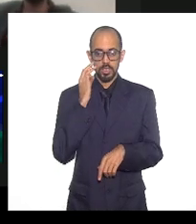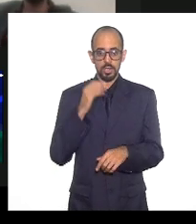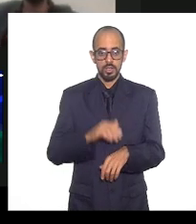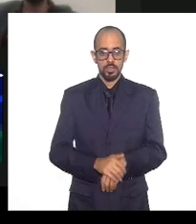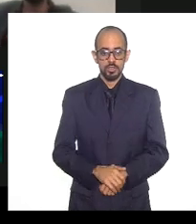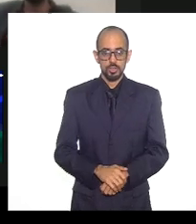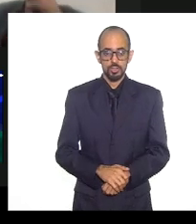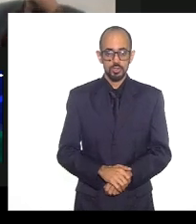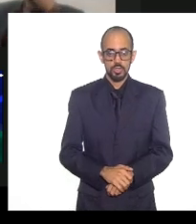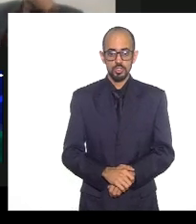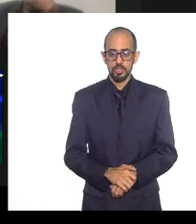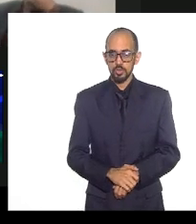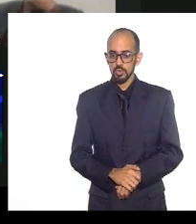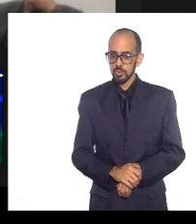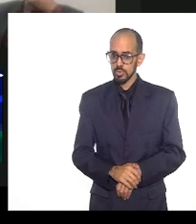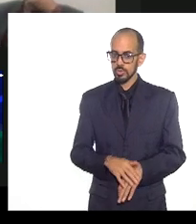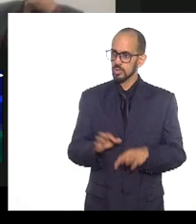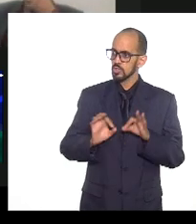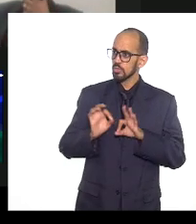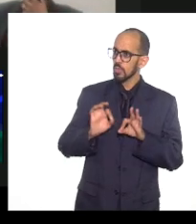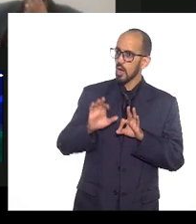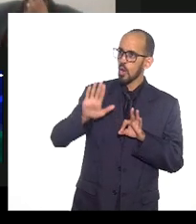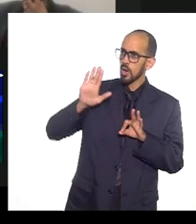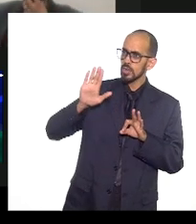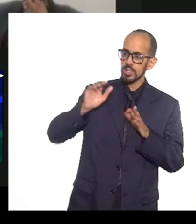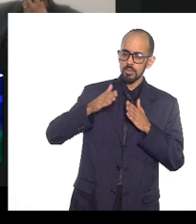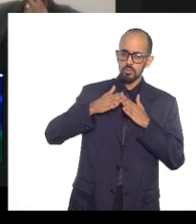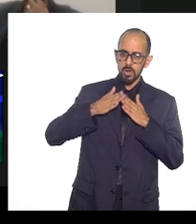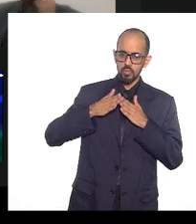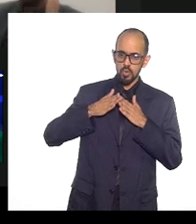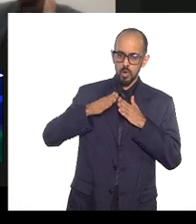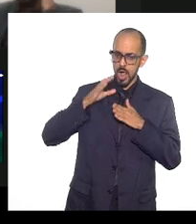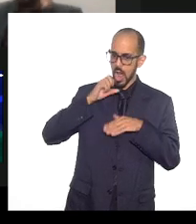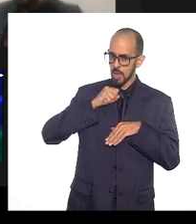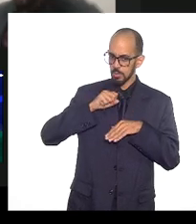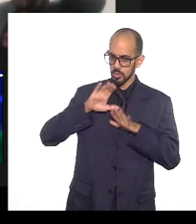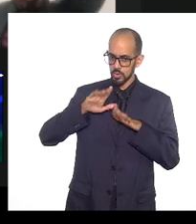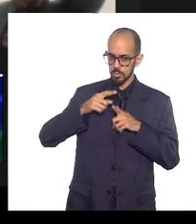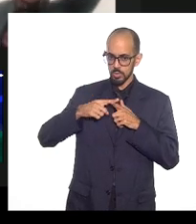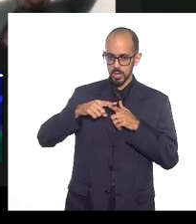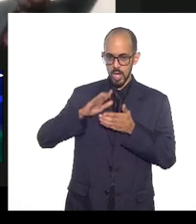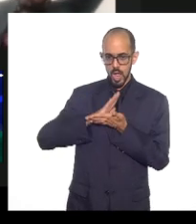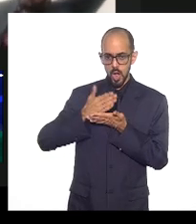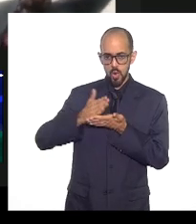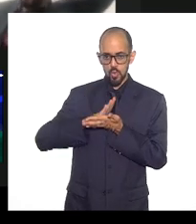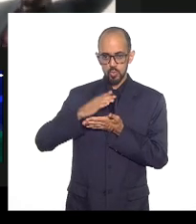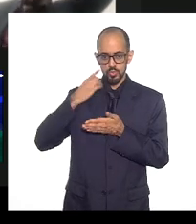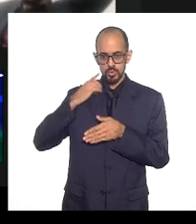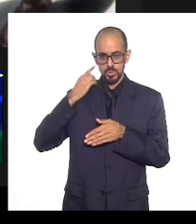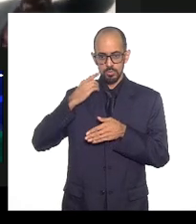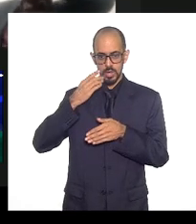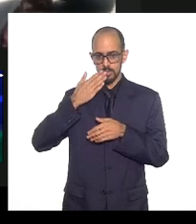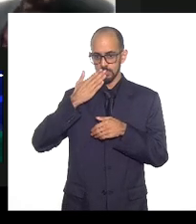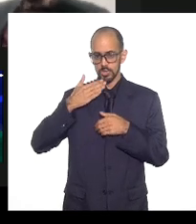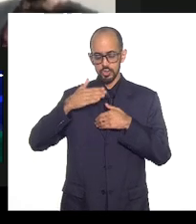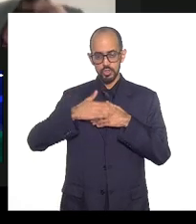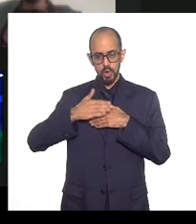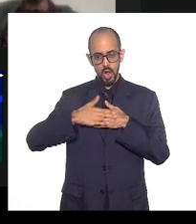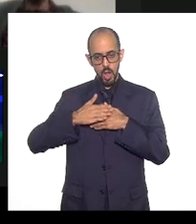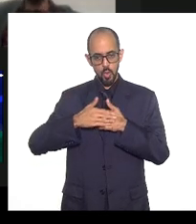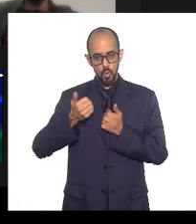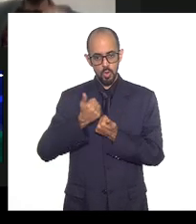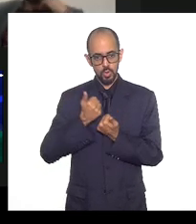Presidente, só uma questãozinha de ordem, bem rápido. Eu também, presidente. É, alguns parlamentares pediram a coautoria, então eu